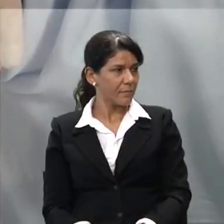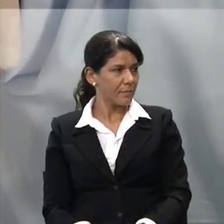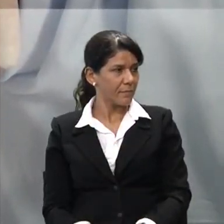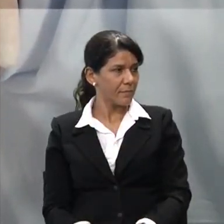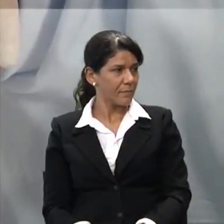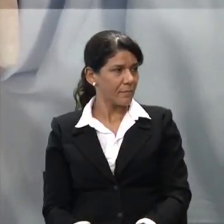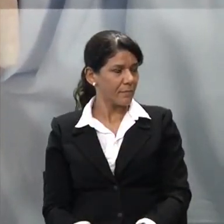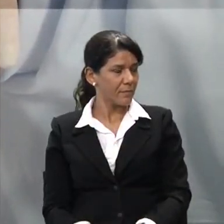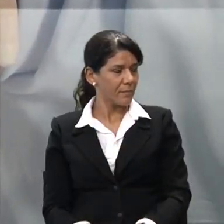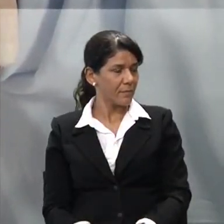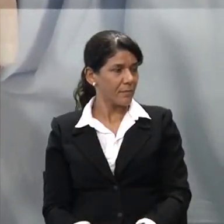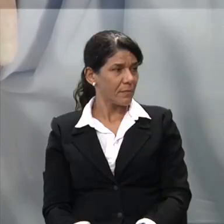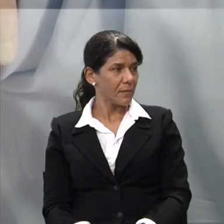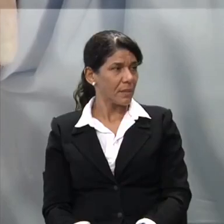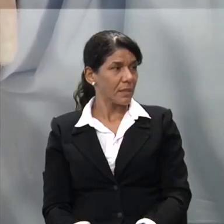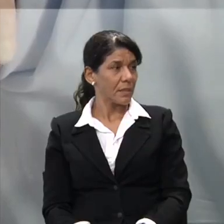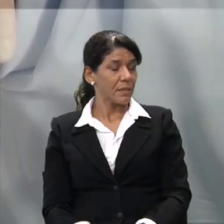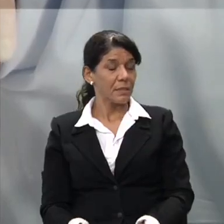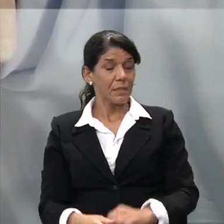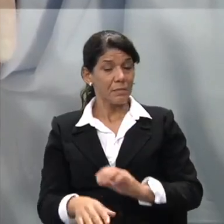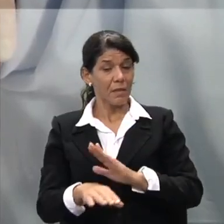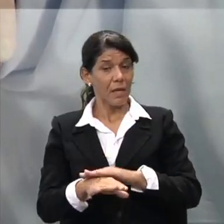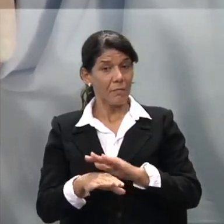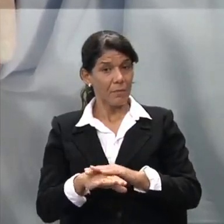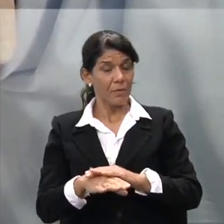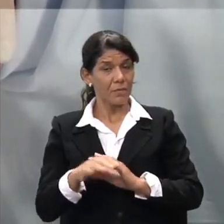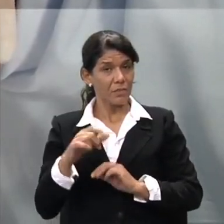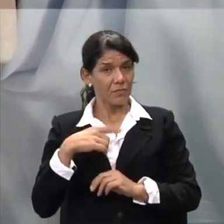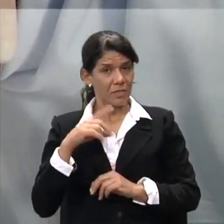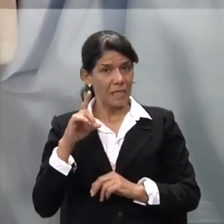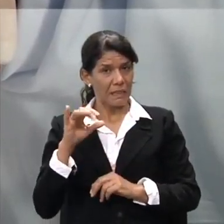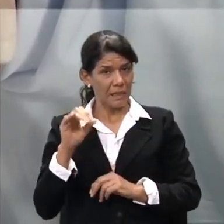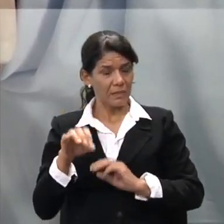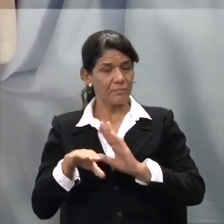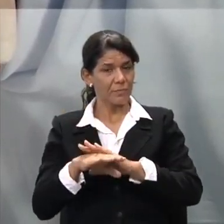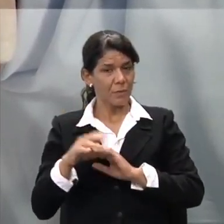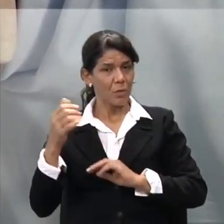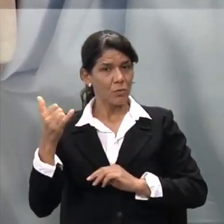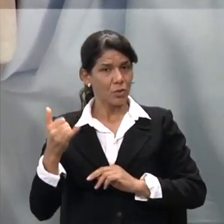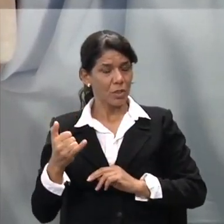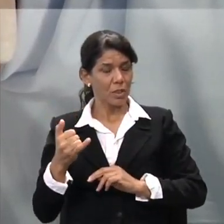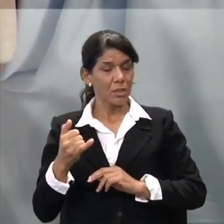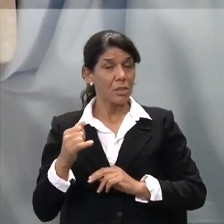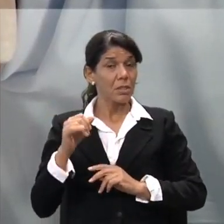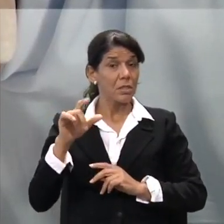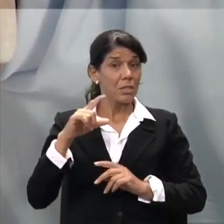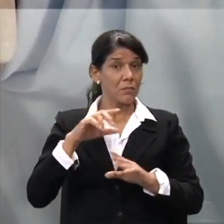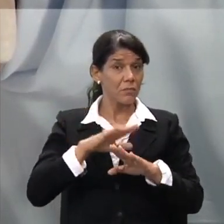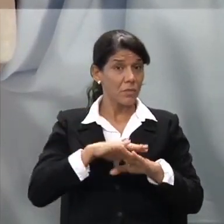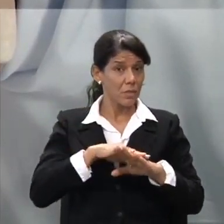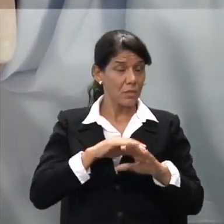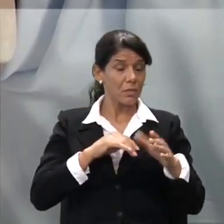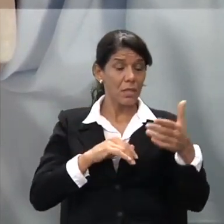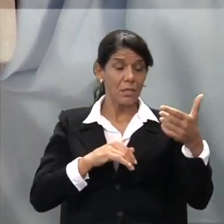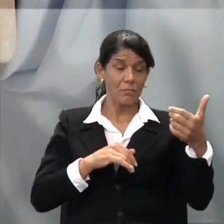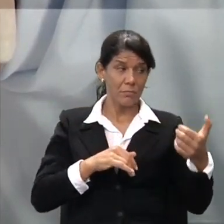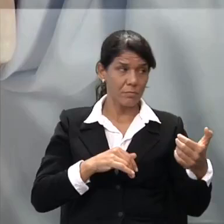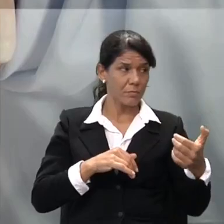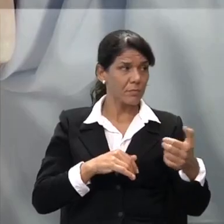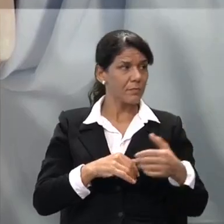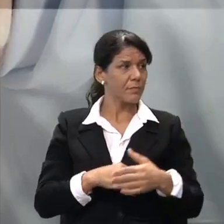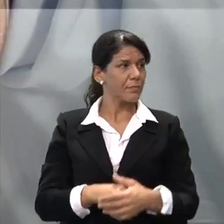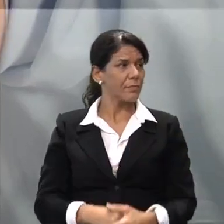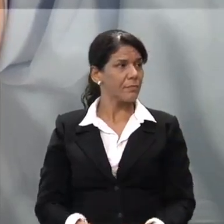Sempre utilizando a mão dominante, então se você é destro, você vai utilizar a mão direita e apoiar com a